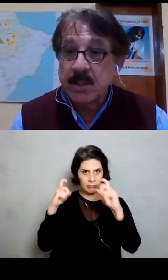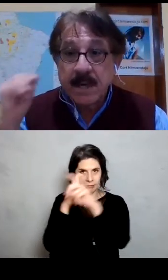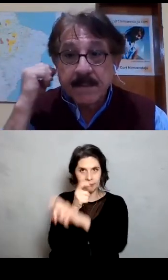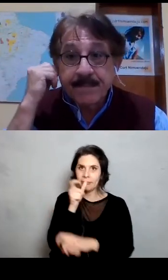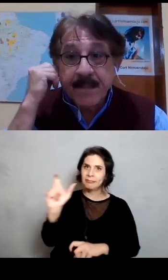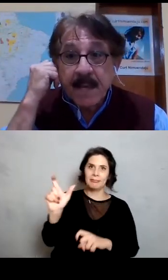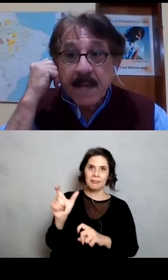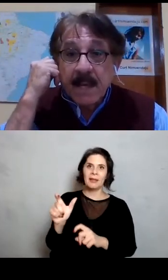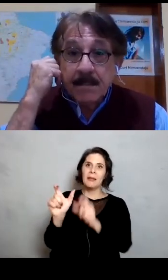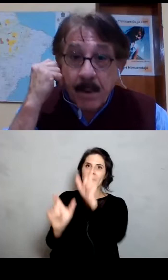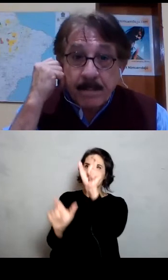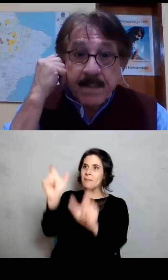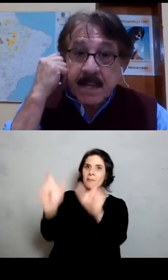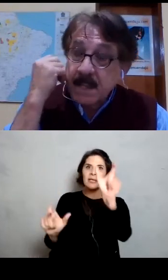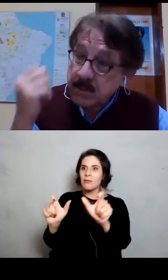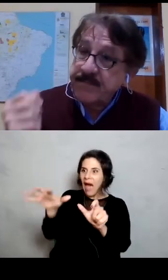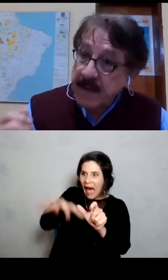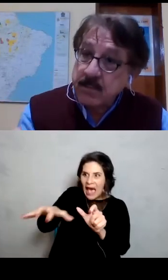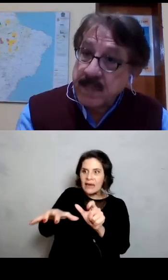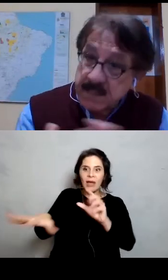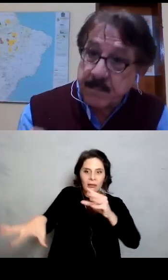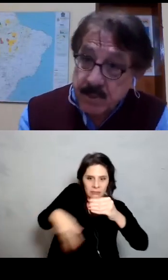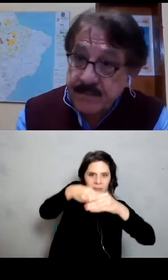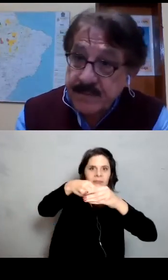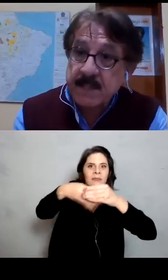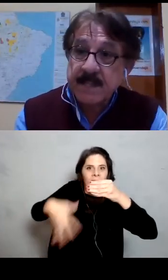iâmbico, sinalefa,